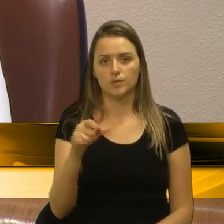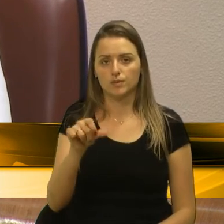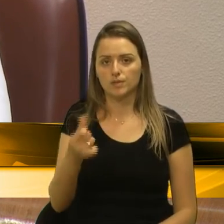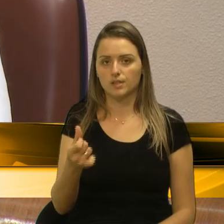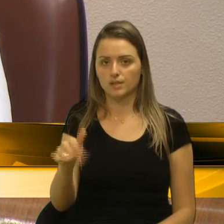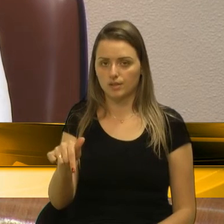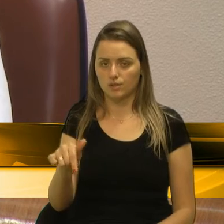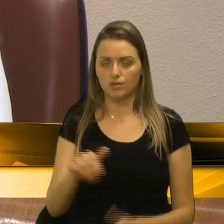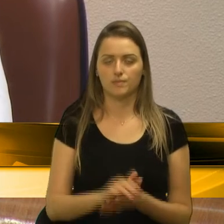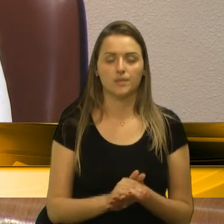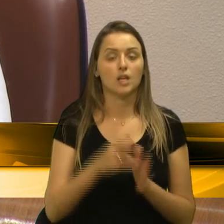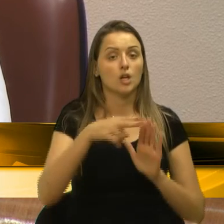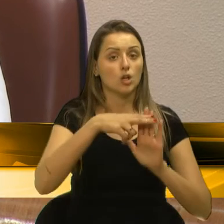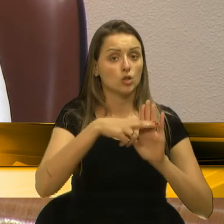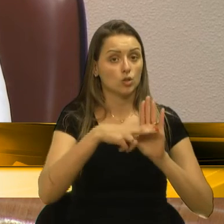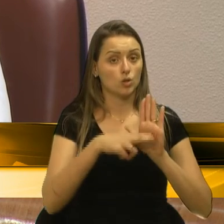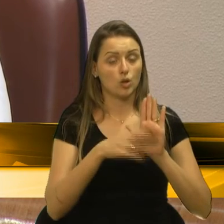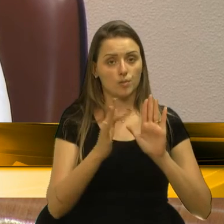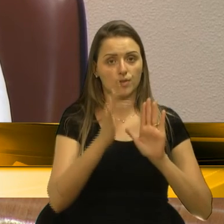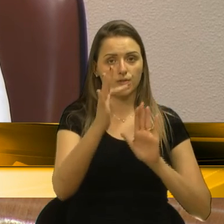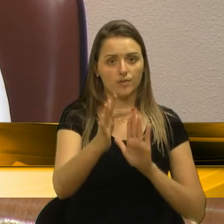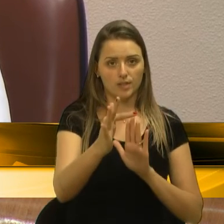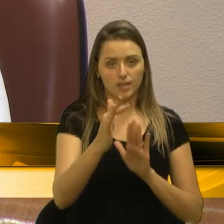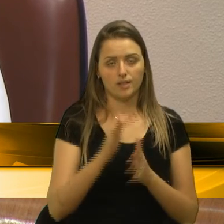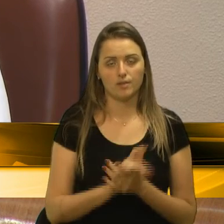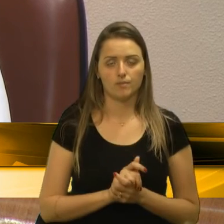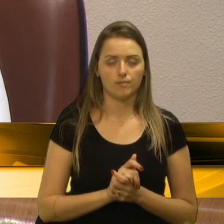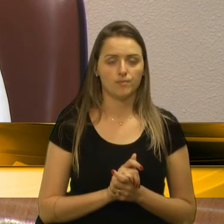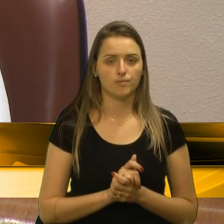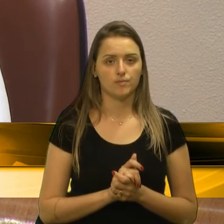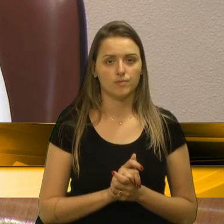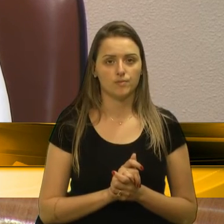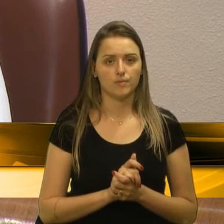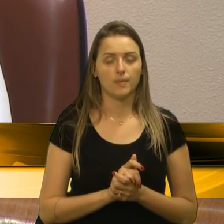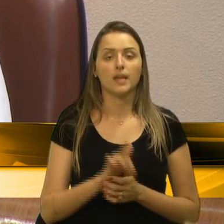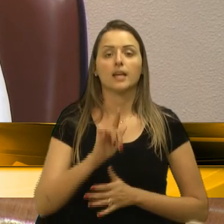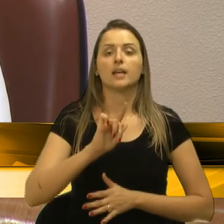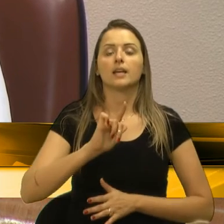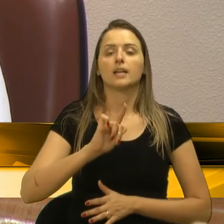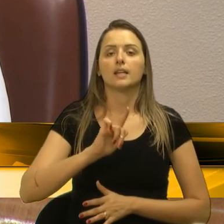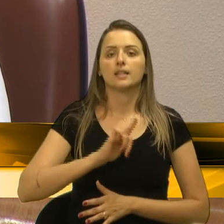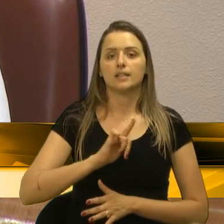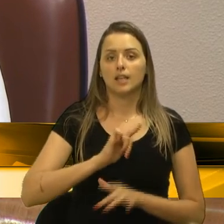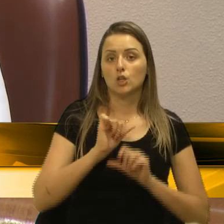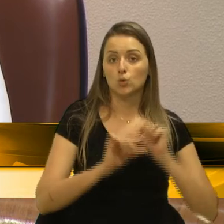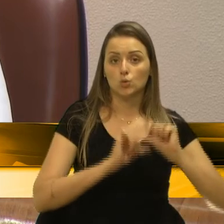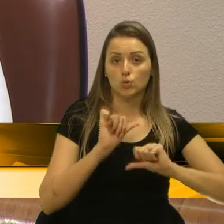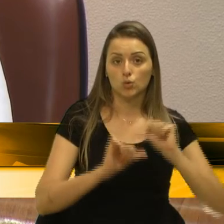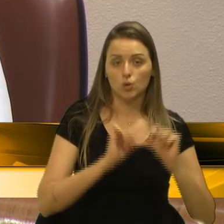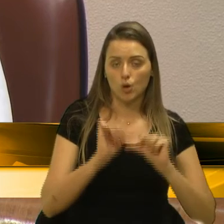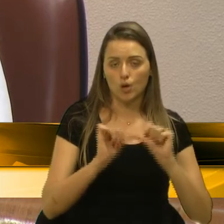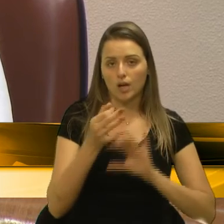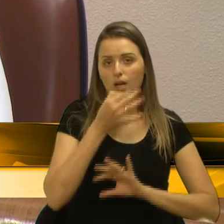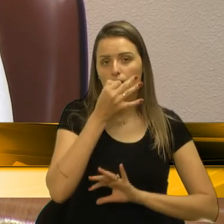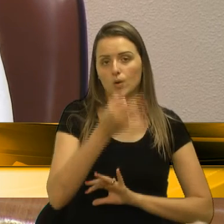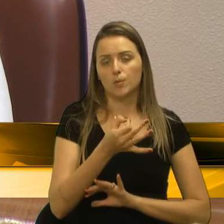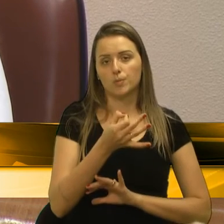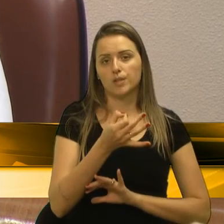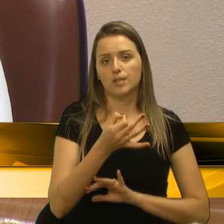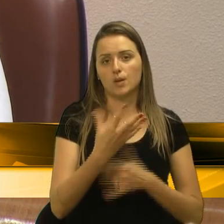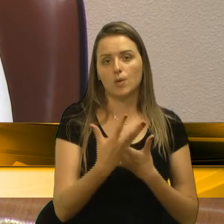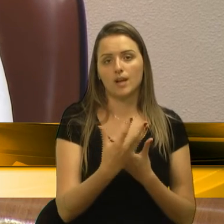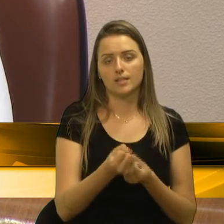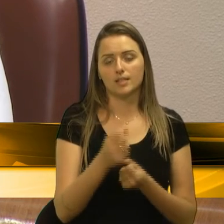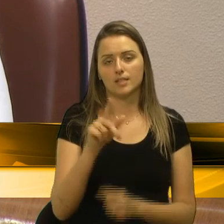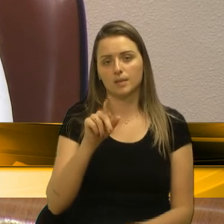201/1967, norma federal aplicada ao caso. Com a edição da SV 46, o posicionamento adotado pelo Supremo